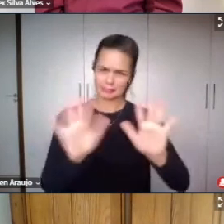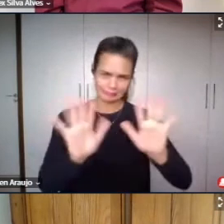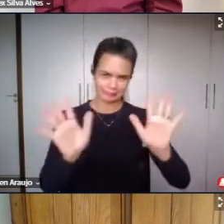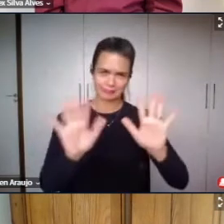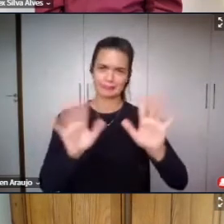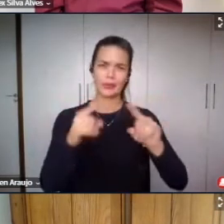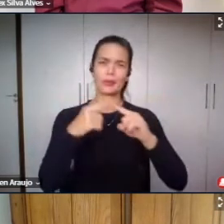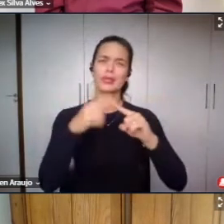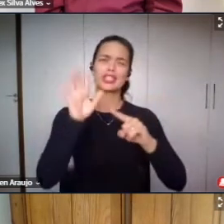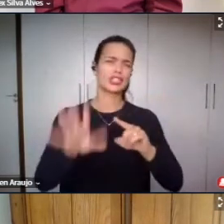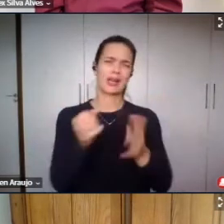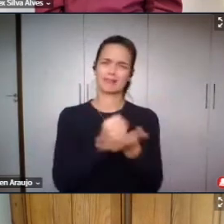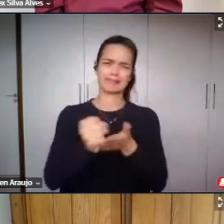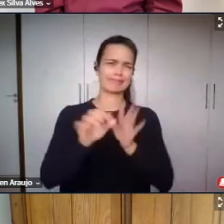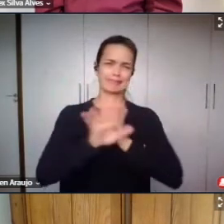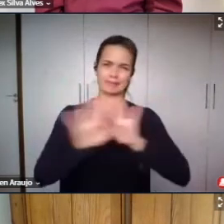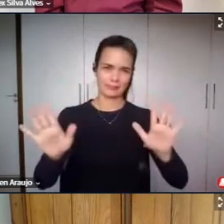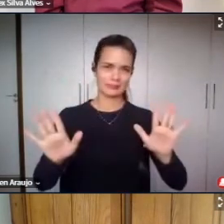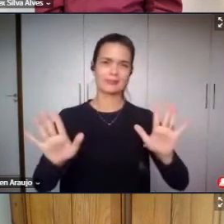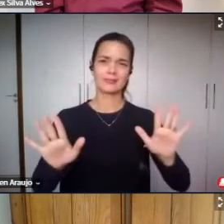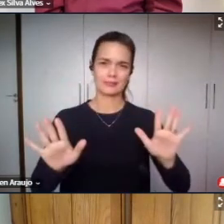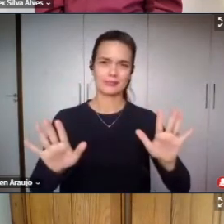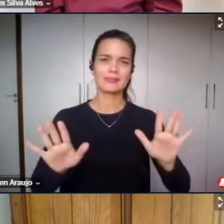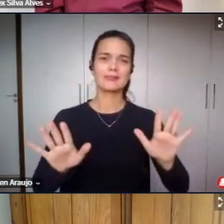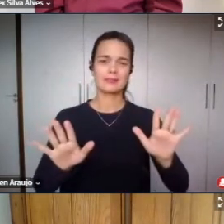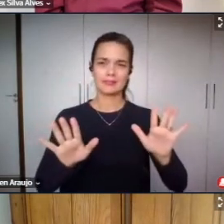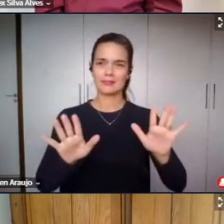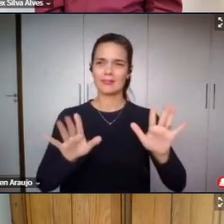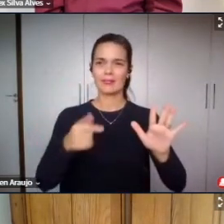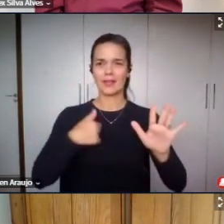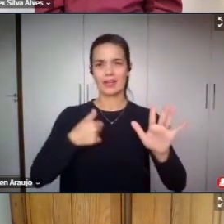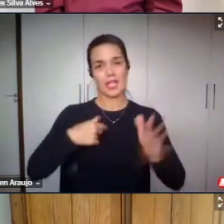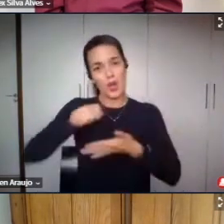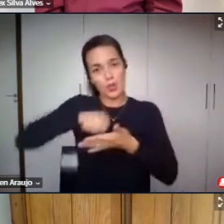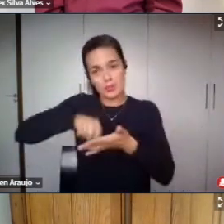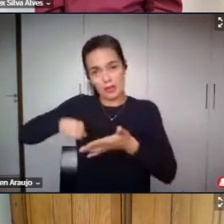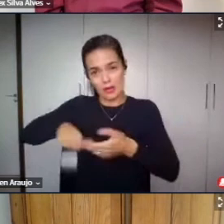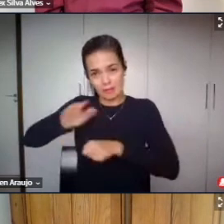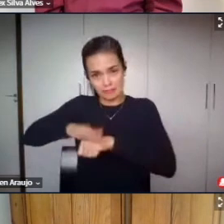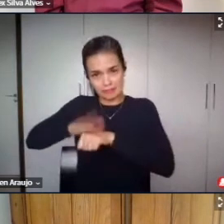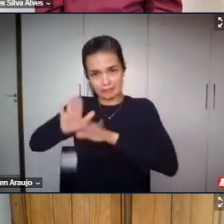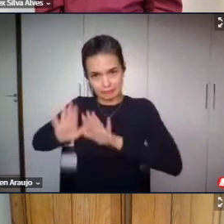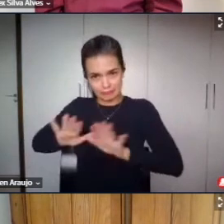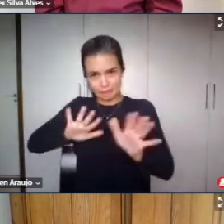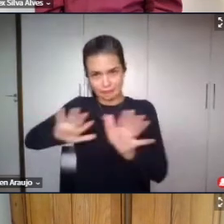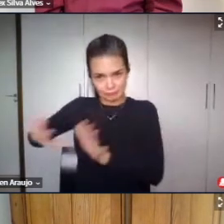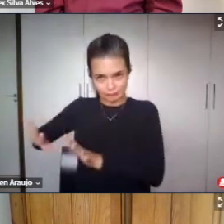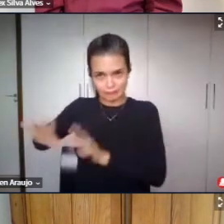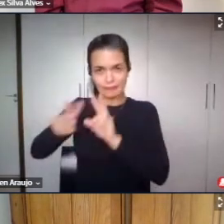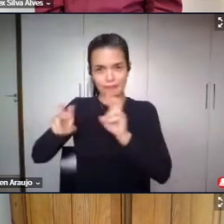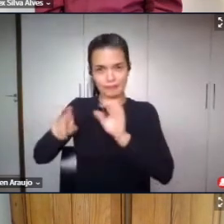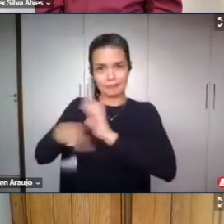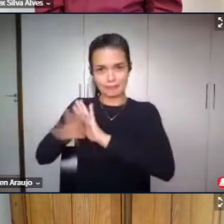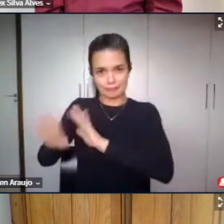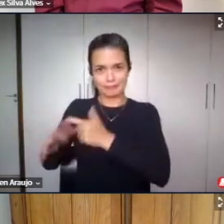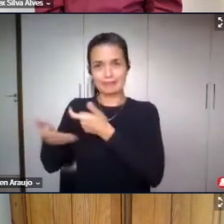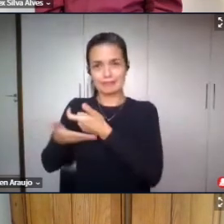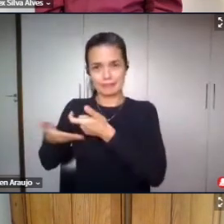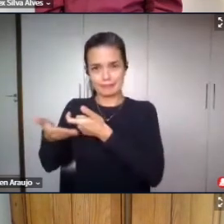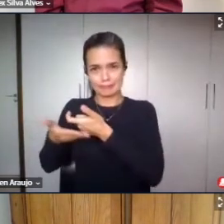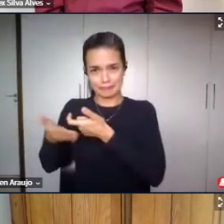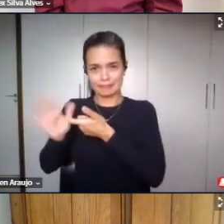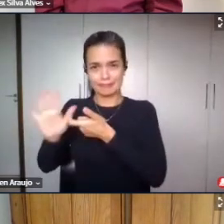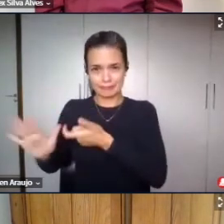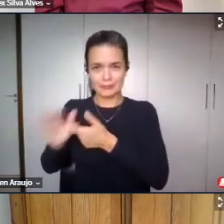já passou e isso aí é algo que eu estou escrevendo sobre, né? Então, tem essa questão de morfema base, isso